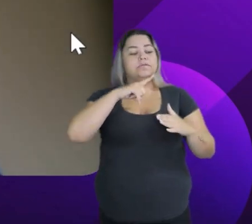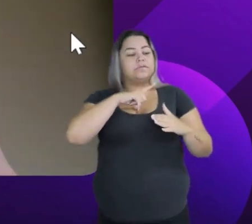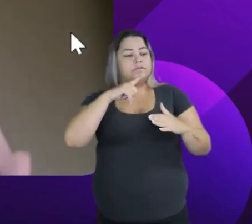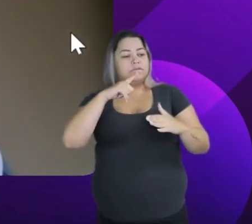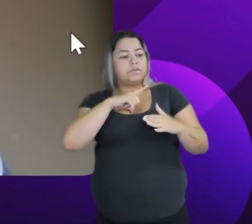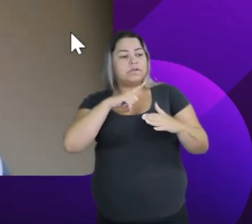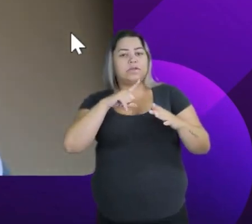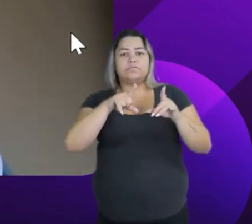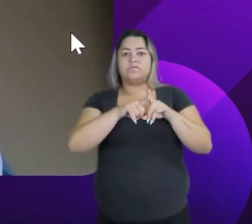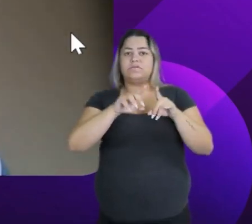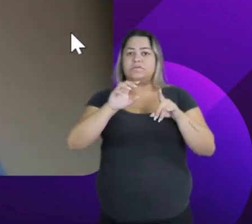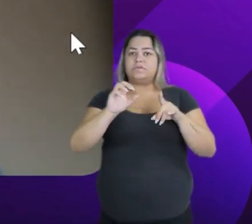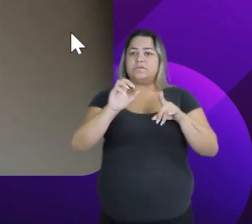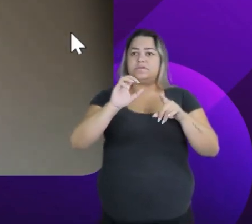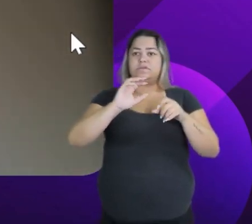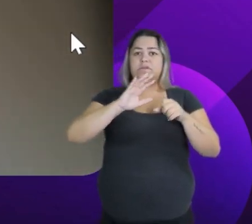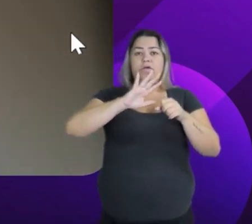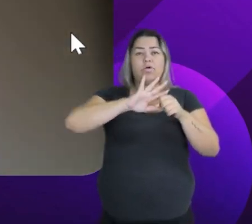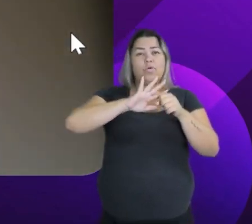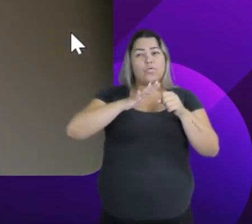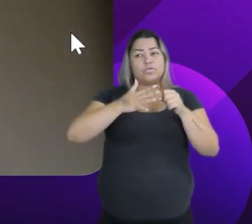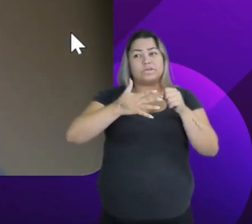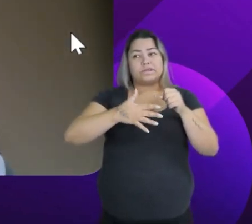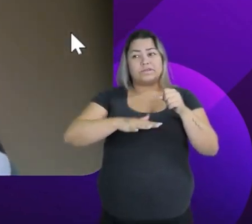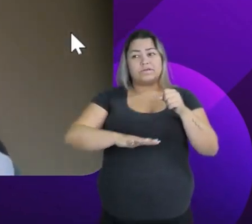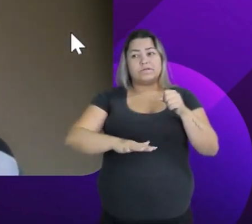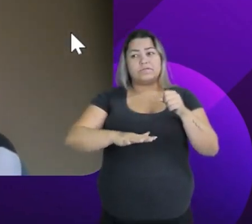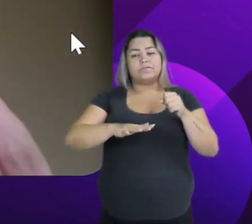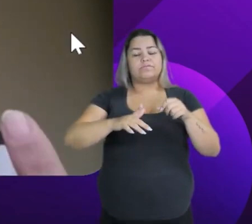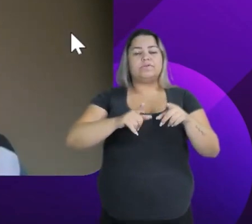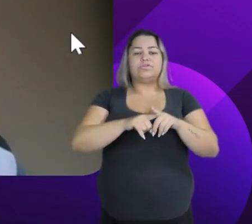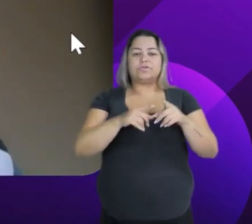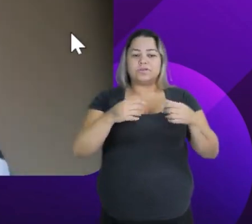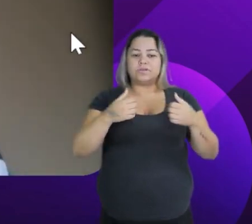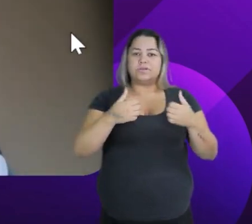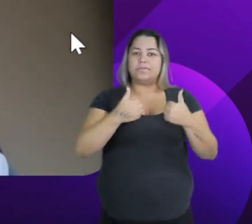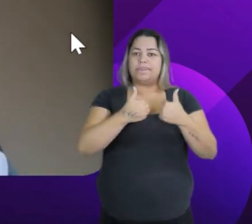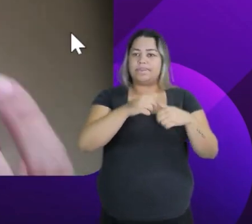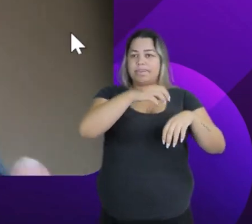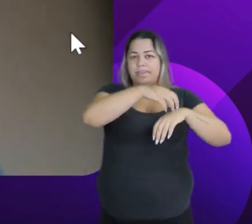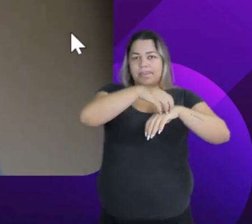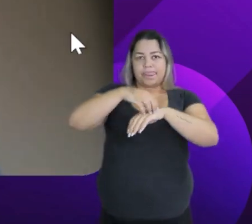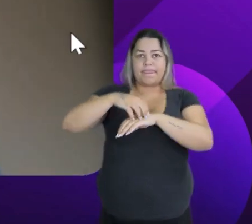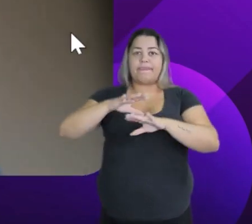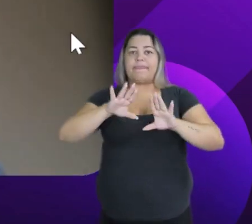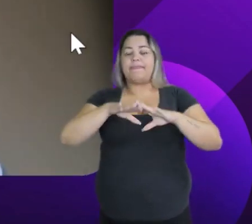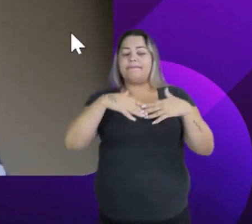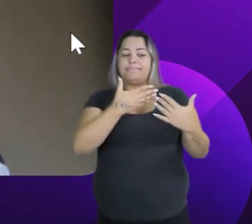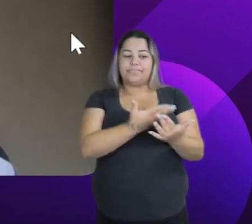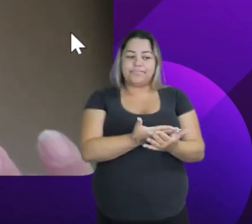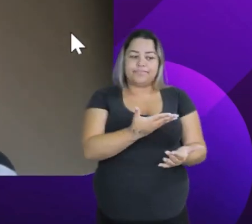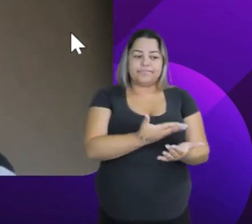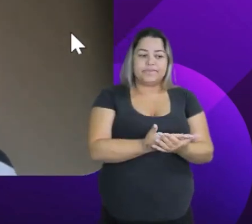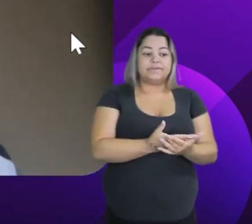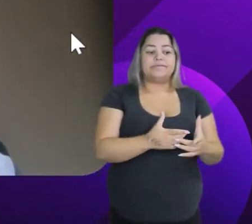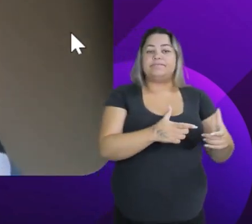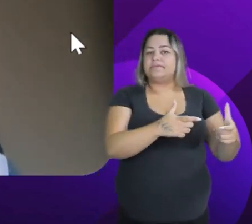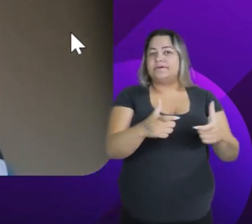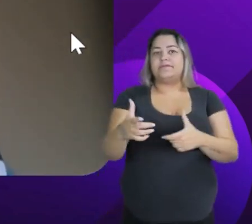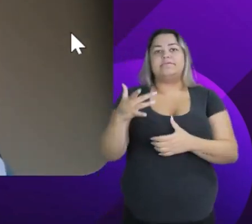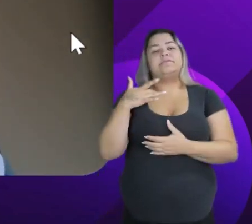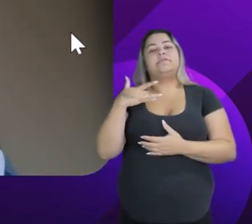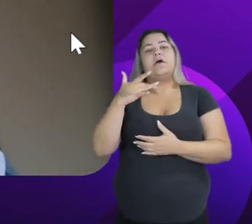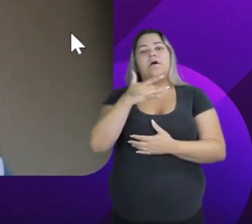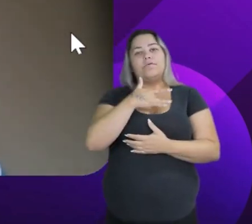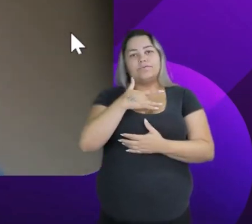digno, a condição de ter a oferta de transportes, a condição de ter, por exemplo, escolas, espaços de saúde, né, como